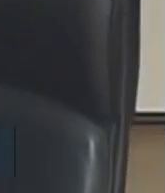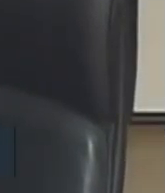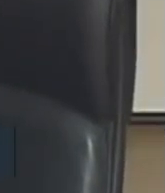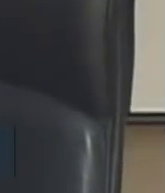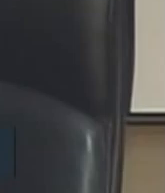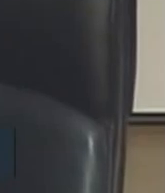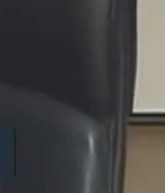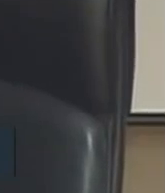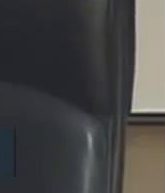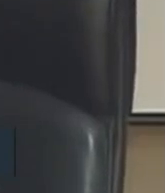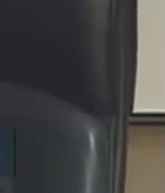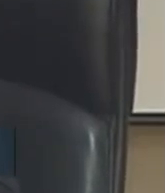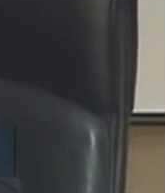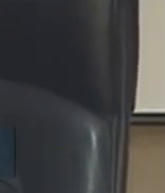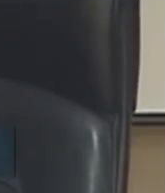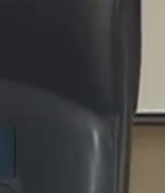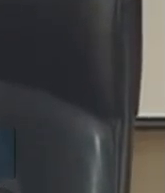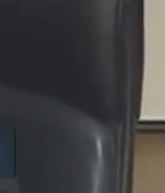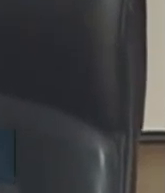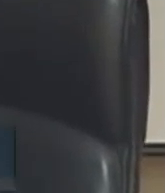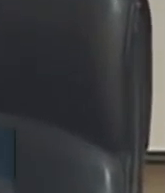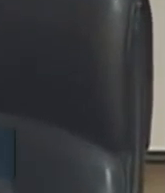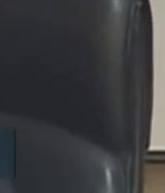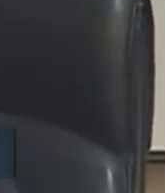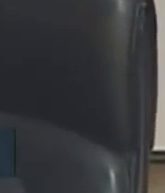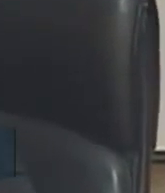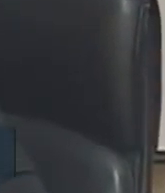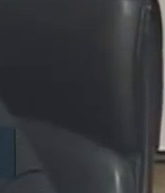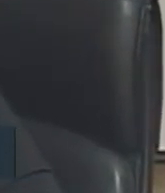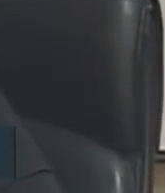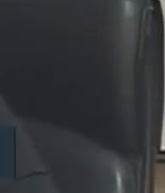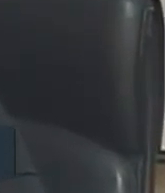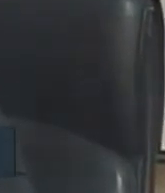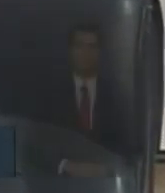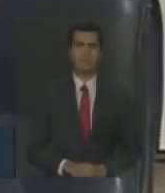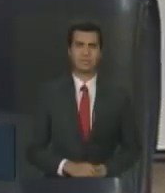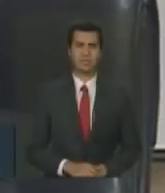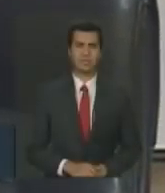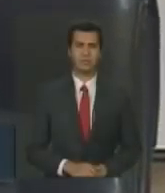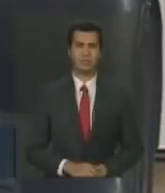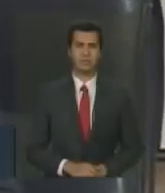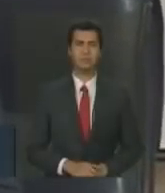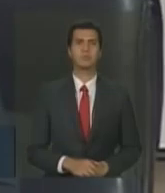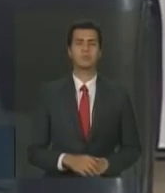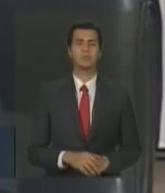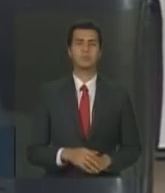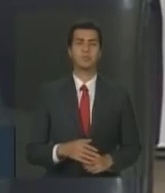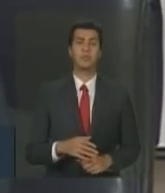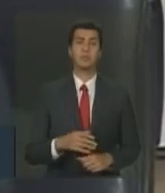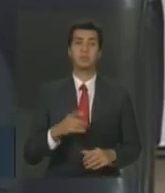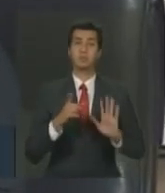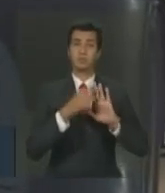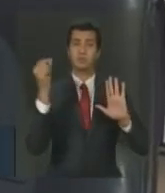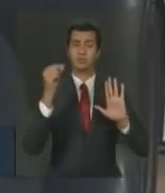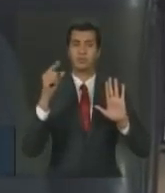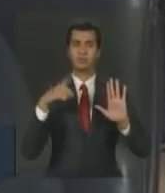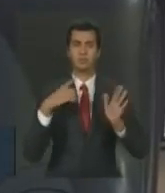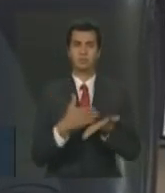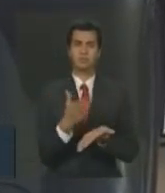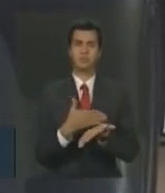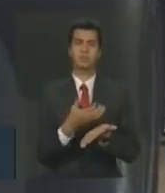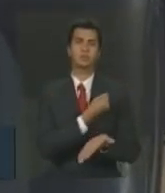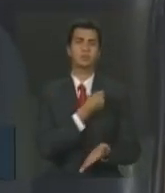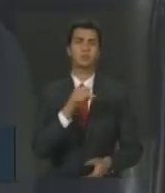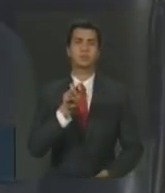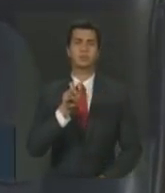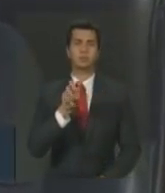Isso. Olhei aqui para não ficar de costas para vocês. Então, um dos destaques está na página 50.